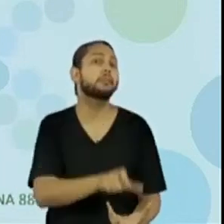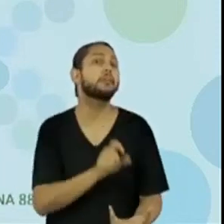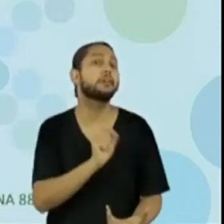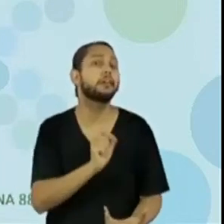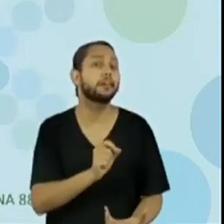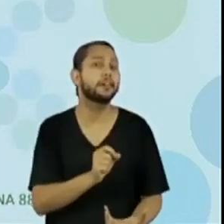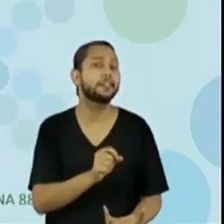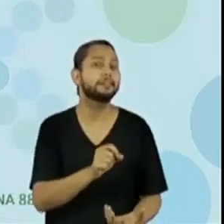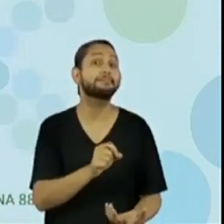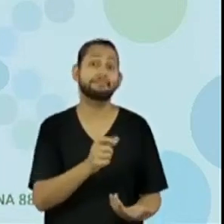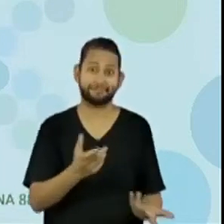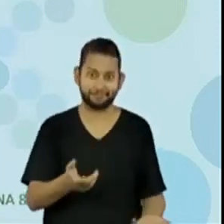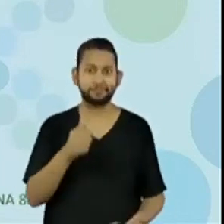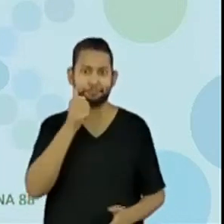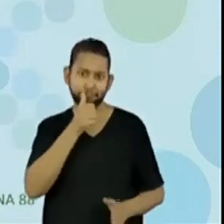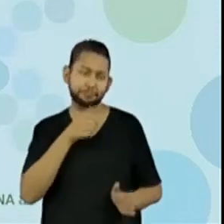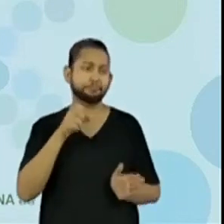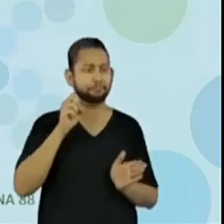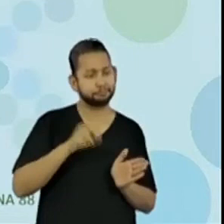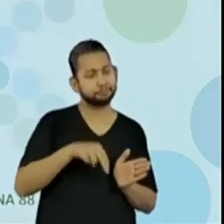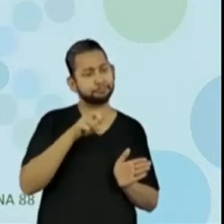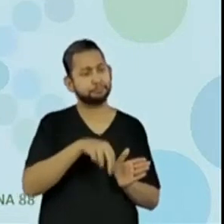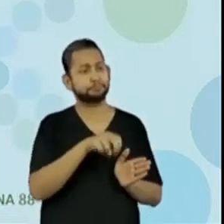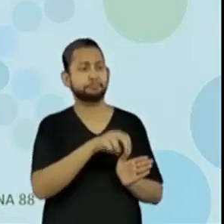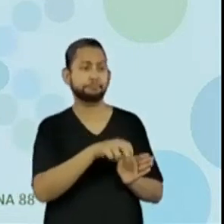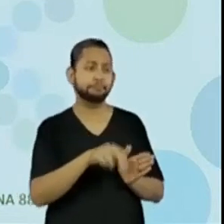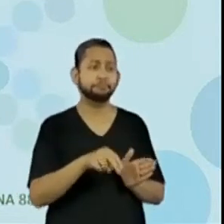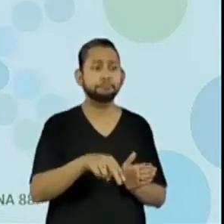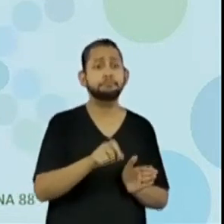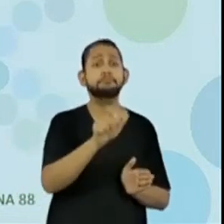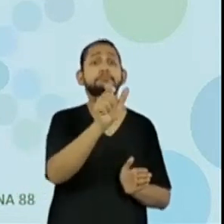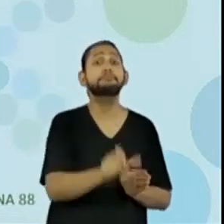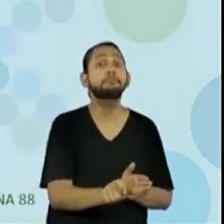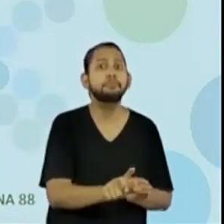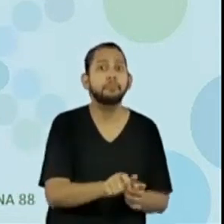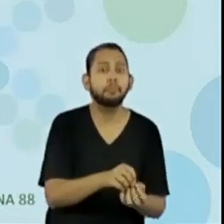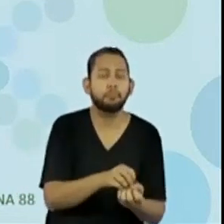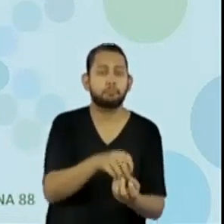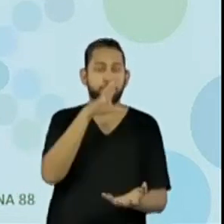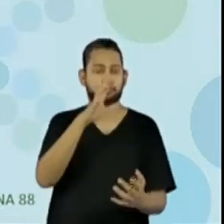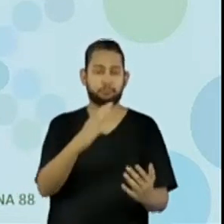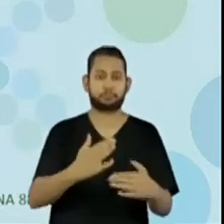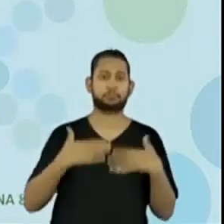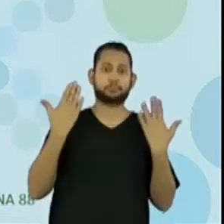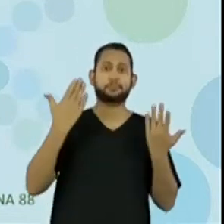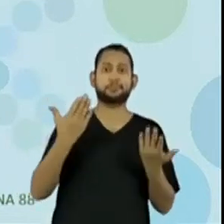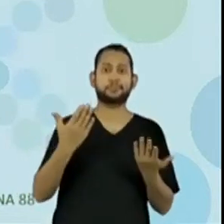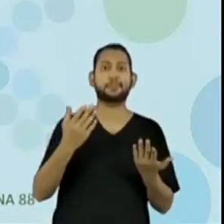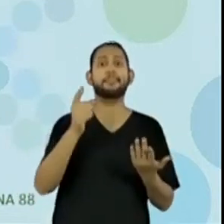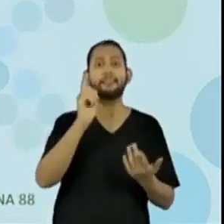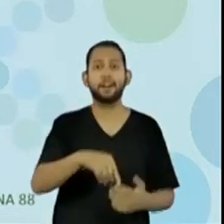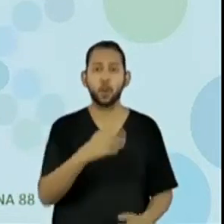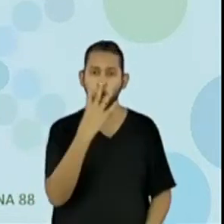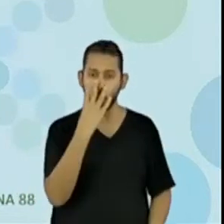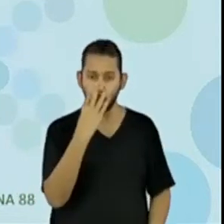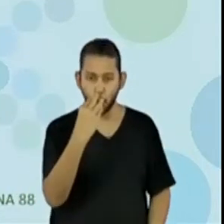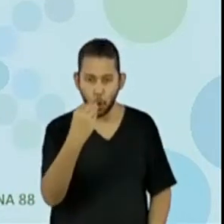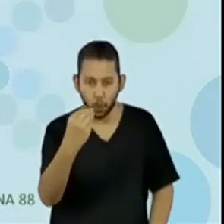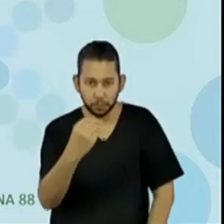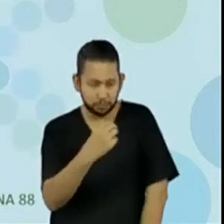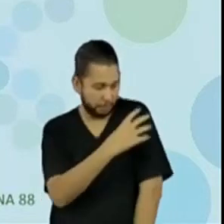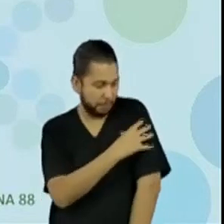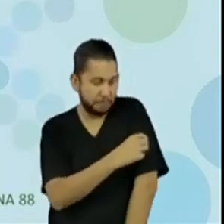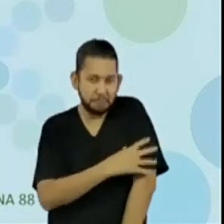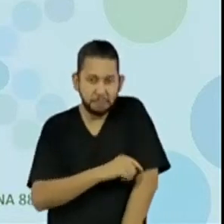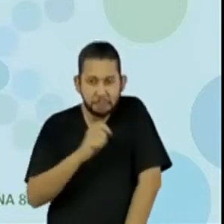resposta. A menina ia por uma trilha quando, de repente, apareceu-lhe na frente um lobo enorme de pelo